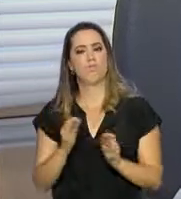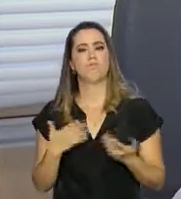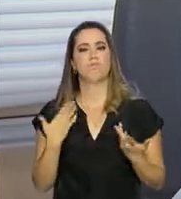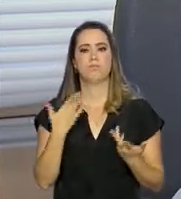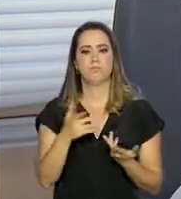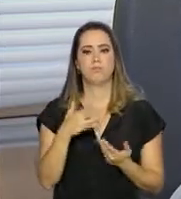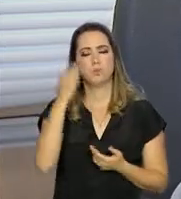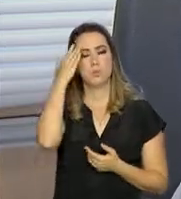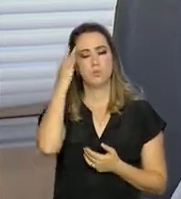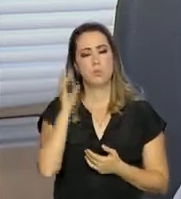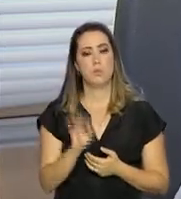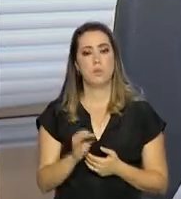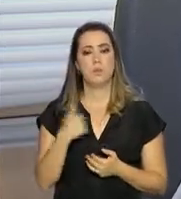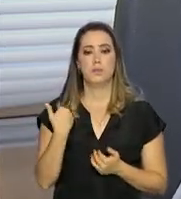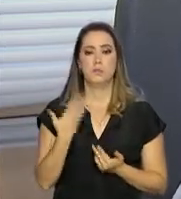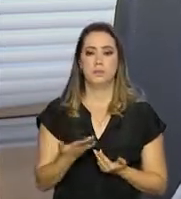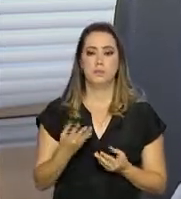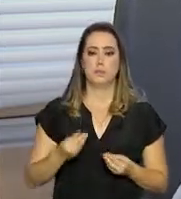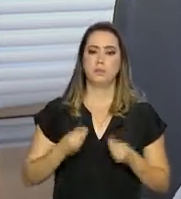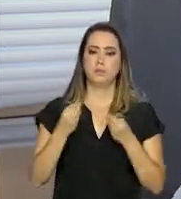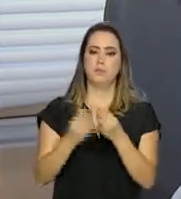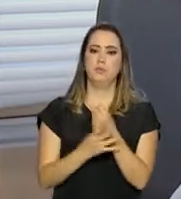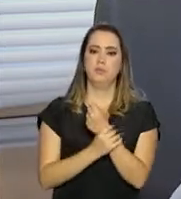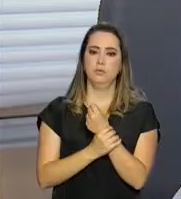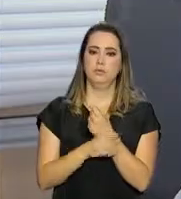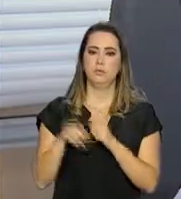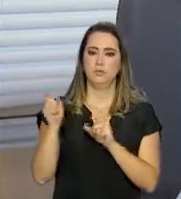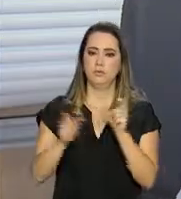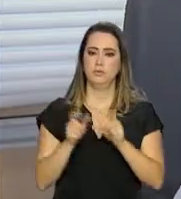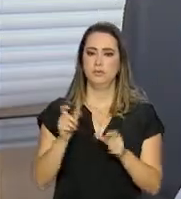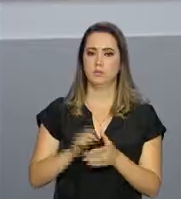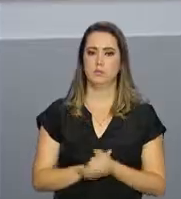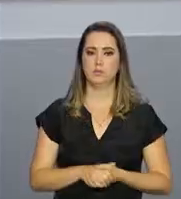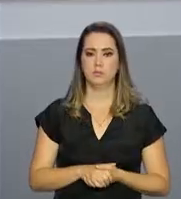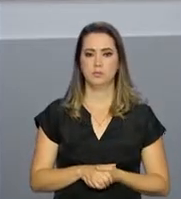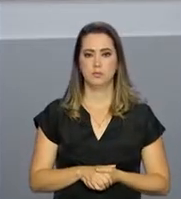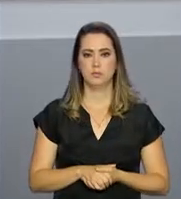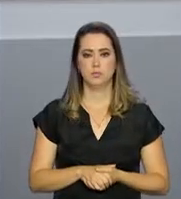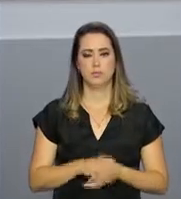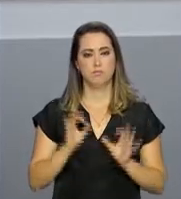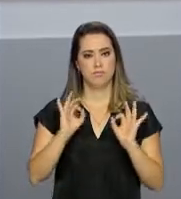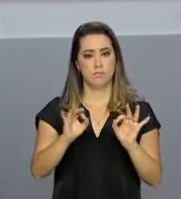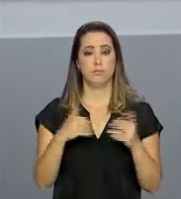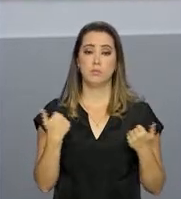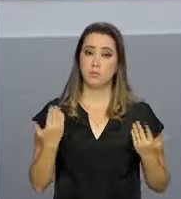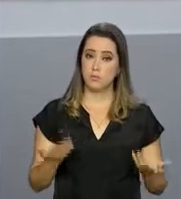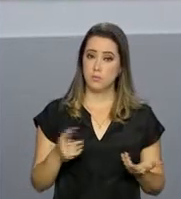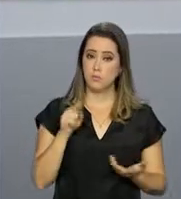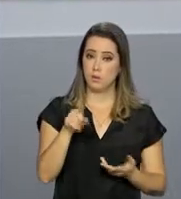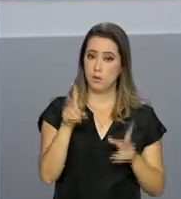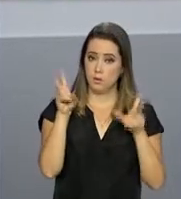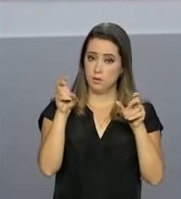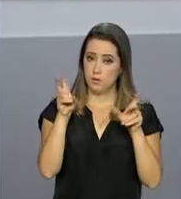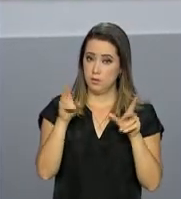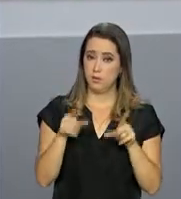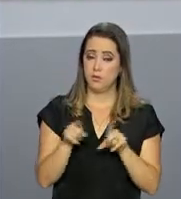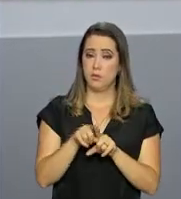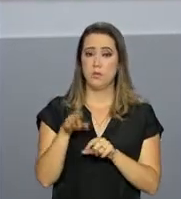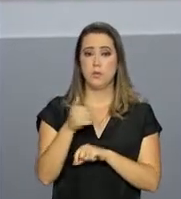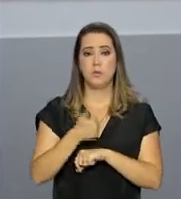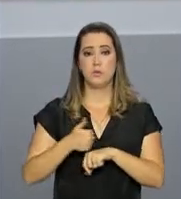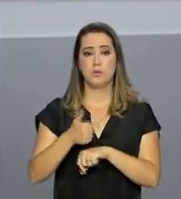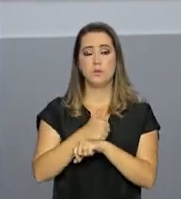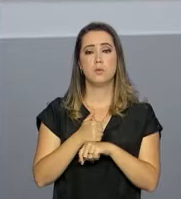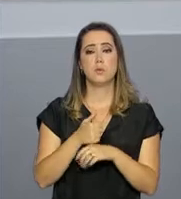o que está fazendo e dá uma segurança mais para o cliente com certeza e olha só ainda sobre esse assunto é da reportagem o